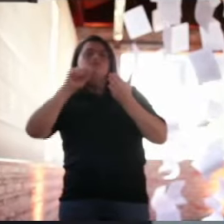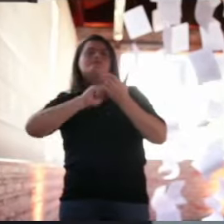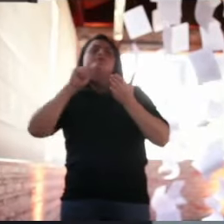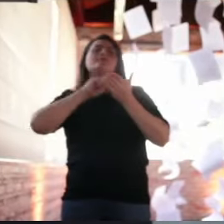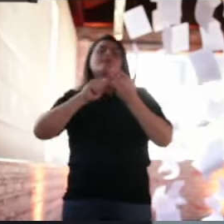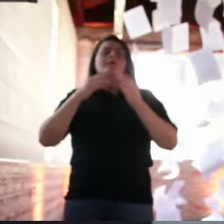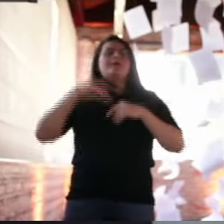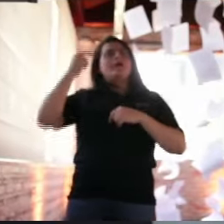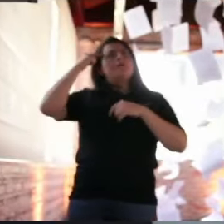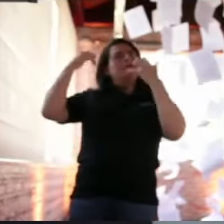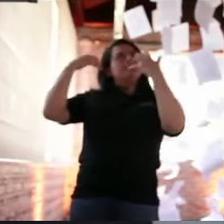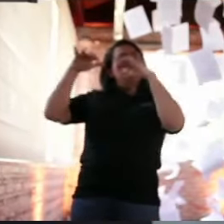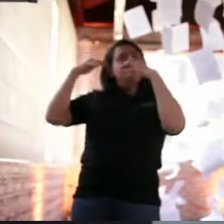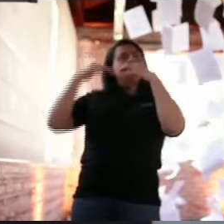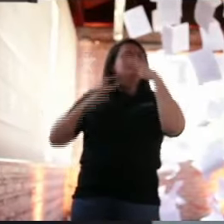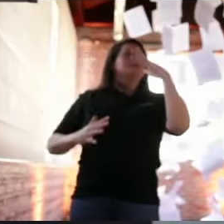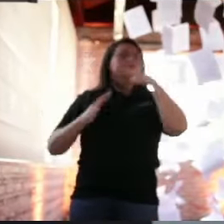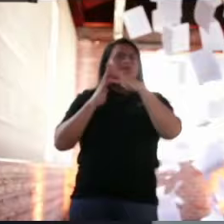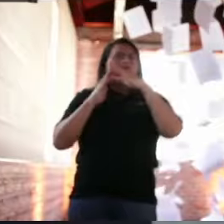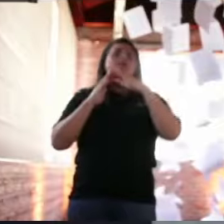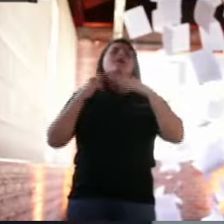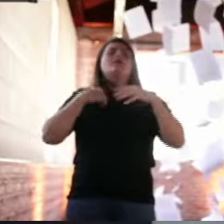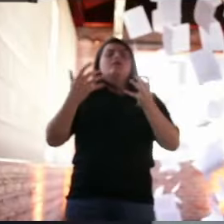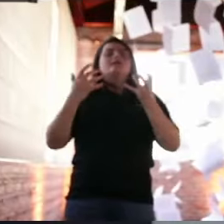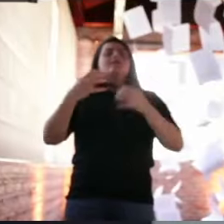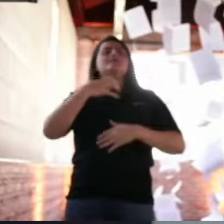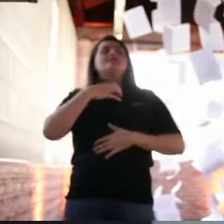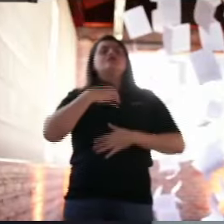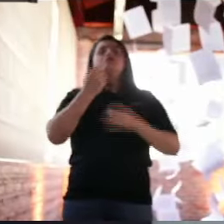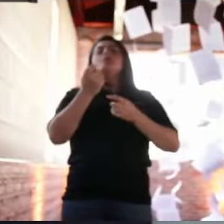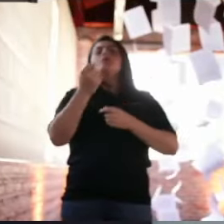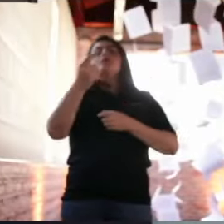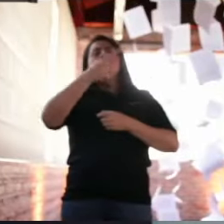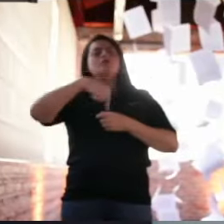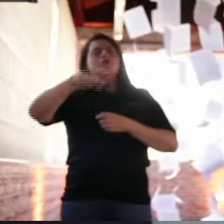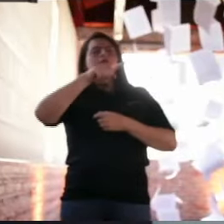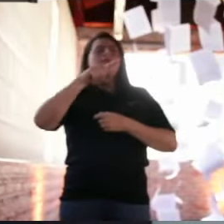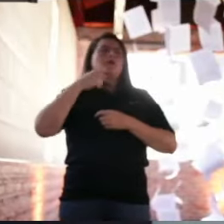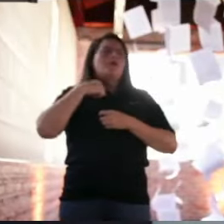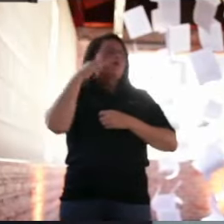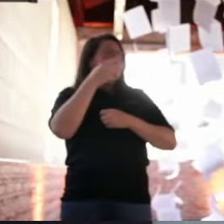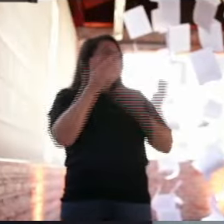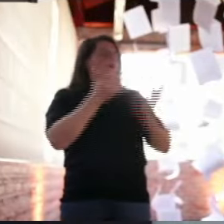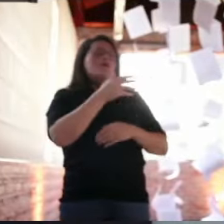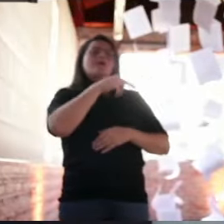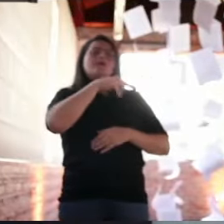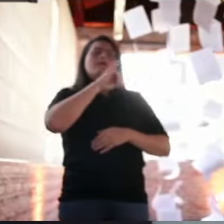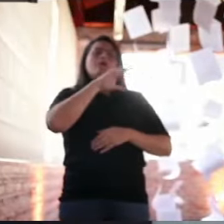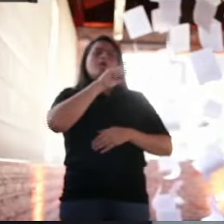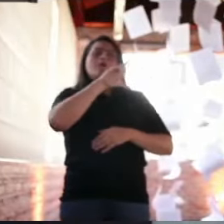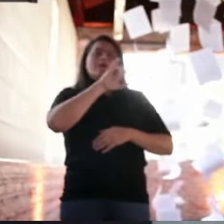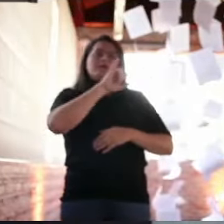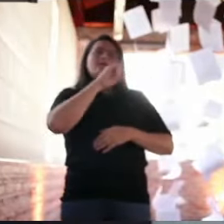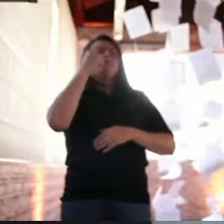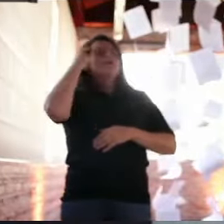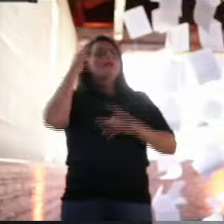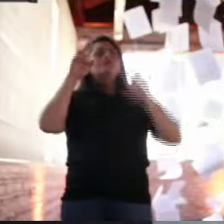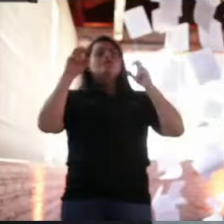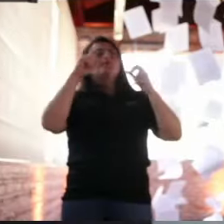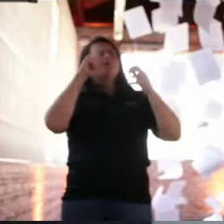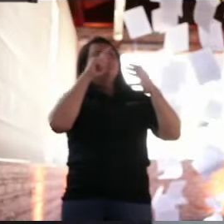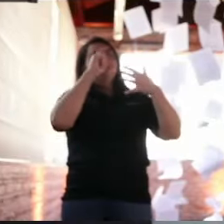a minha cabeça tá a mil e eu queria sentir um pouco de vocês e ouvir a Nicole agora para a gente pensando nas outras questões